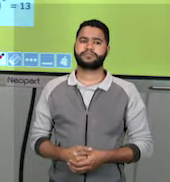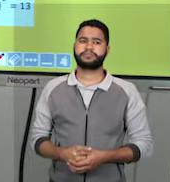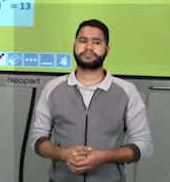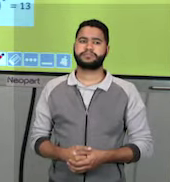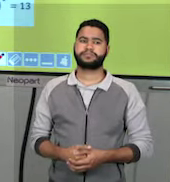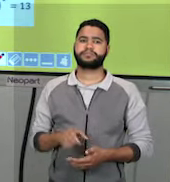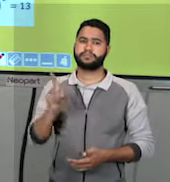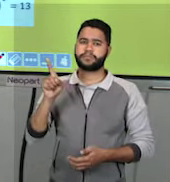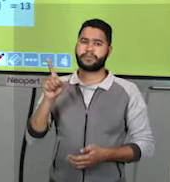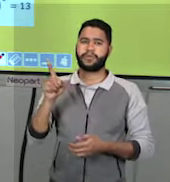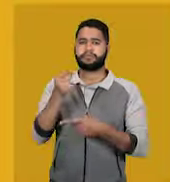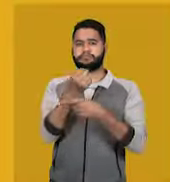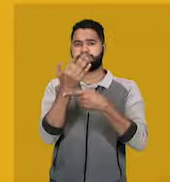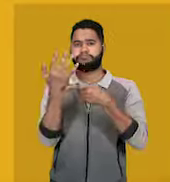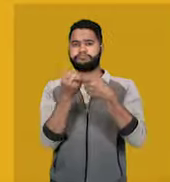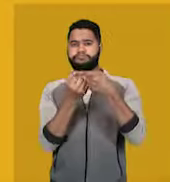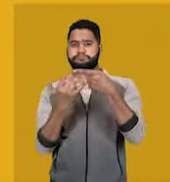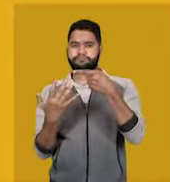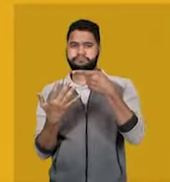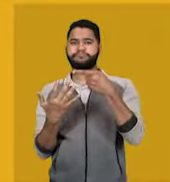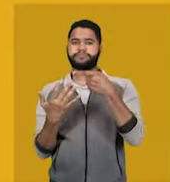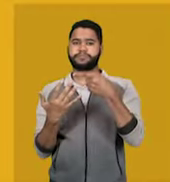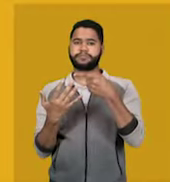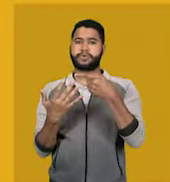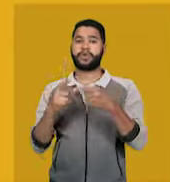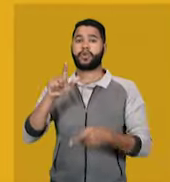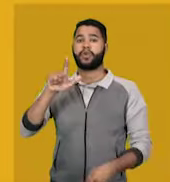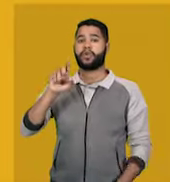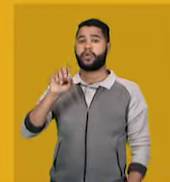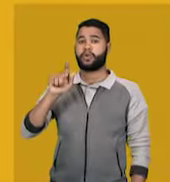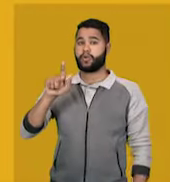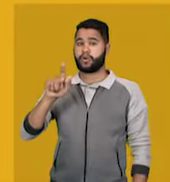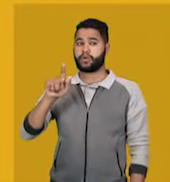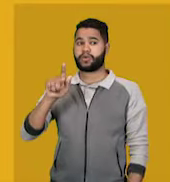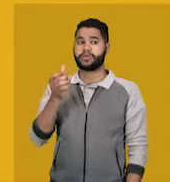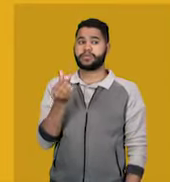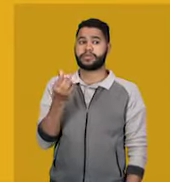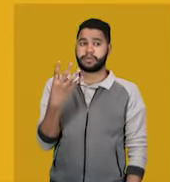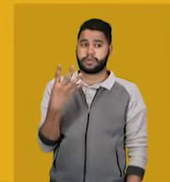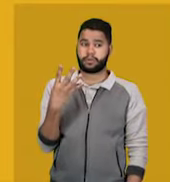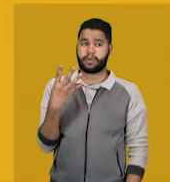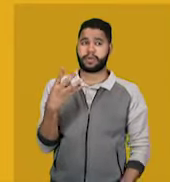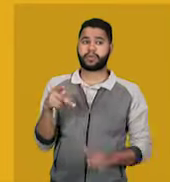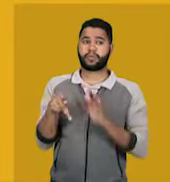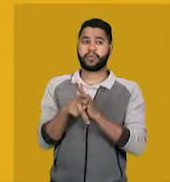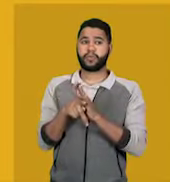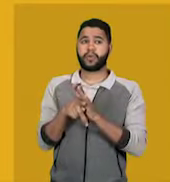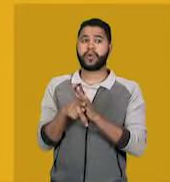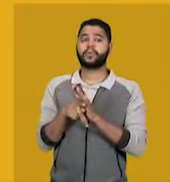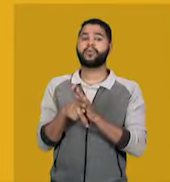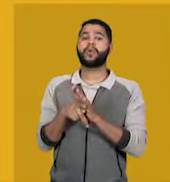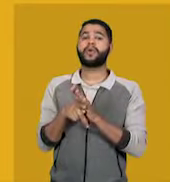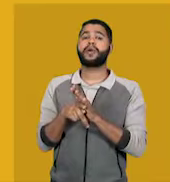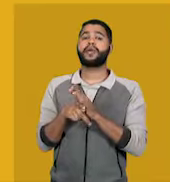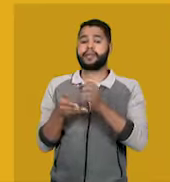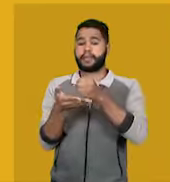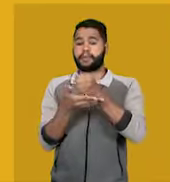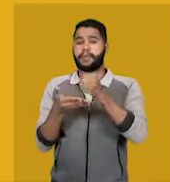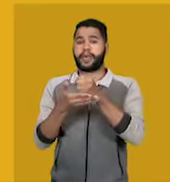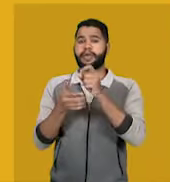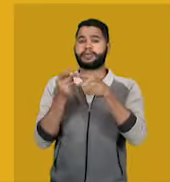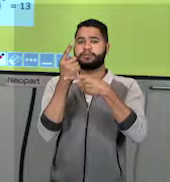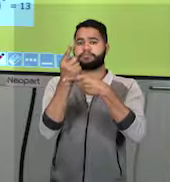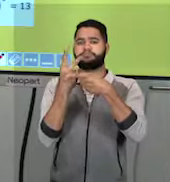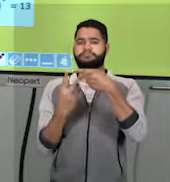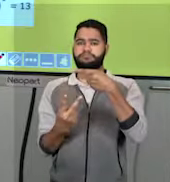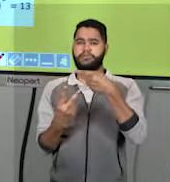forma fracionária, logaritmo de 64 na base meio. Então, o que eu faço?